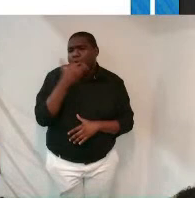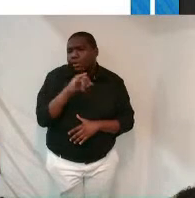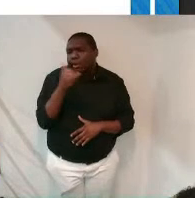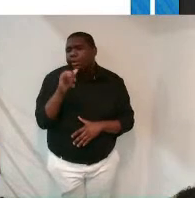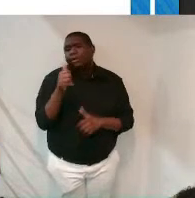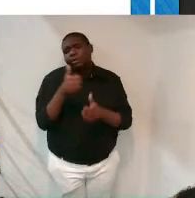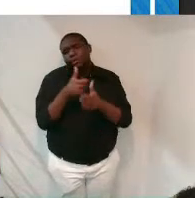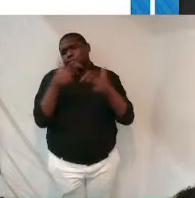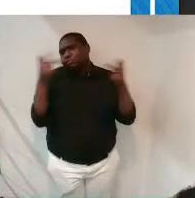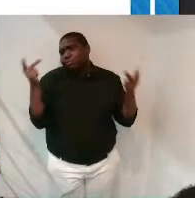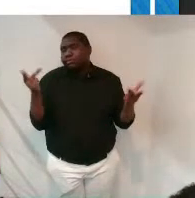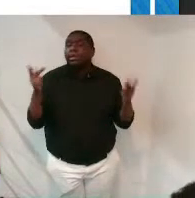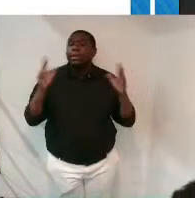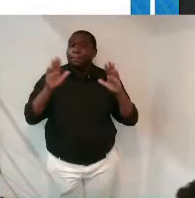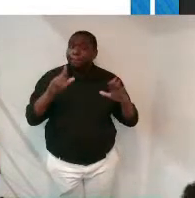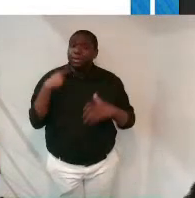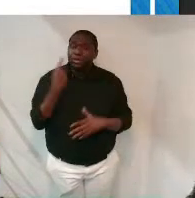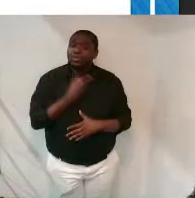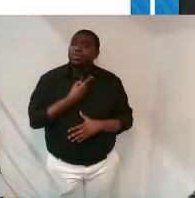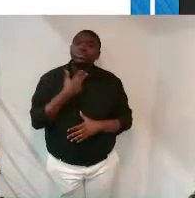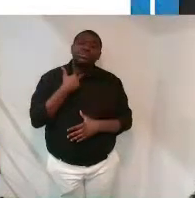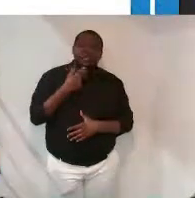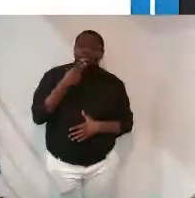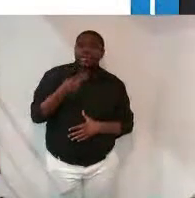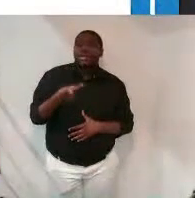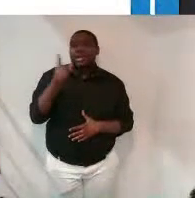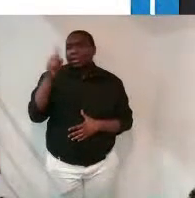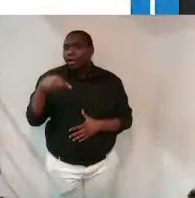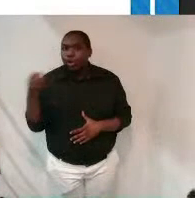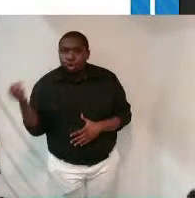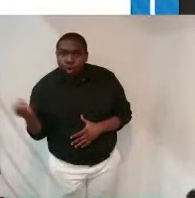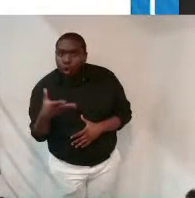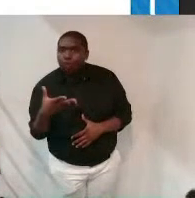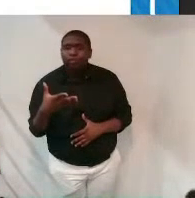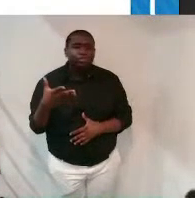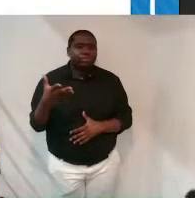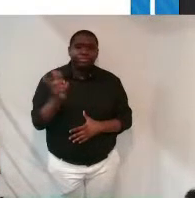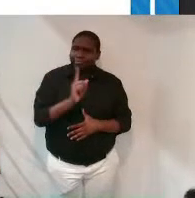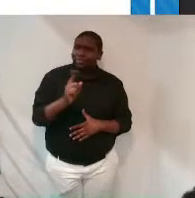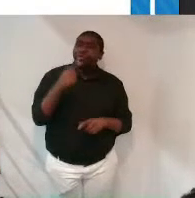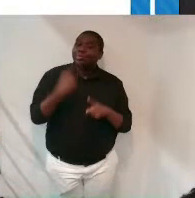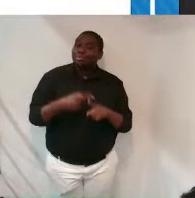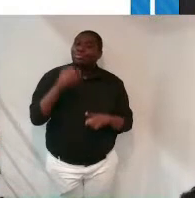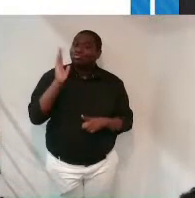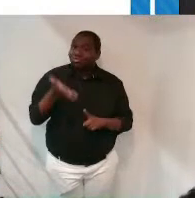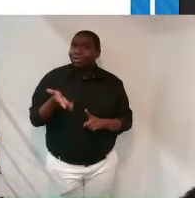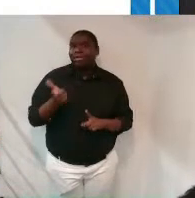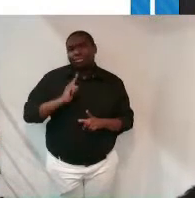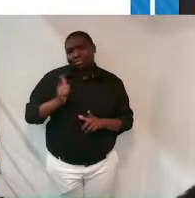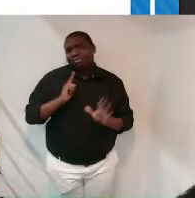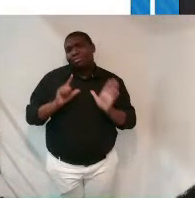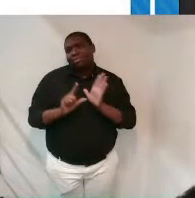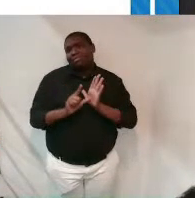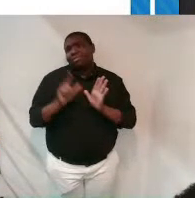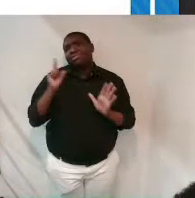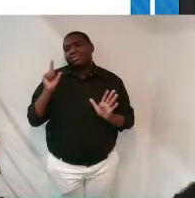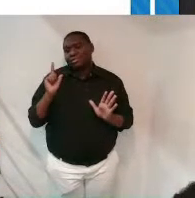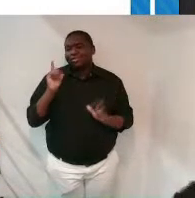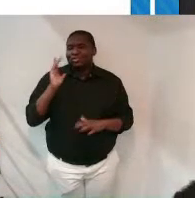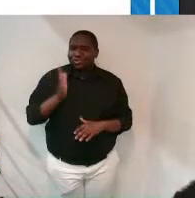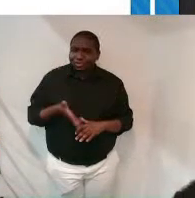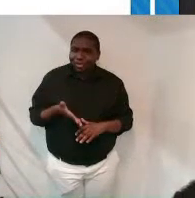assim por diante. Mas nós não podemos dizer também que ela é recente, porque ela já estava prevista